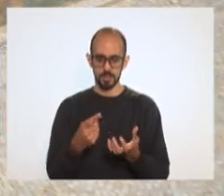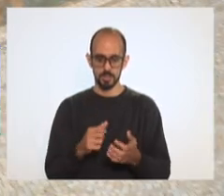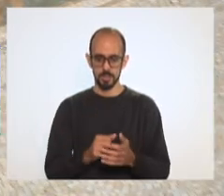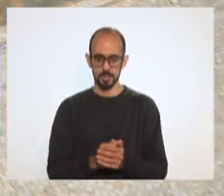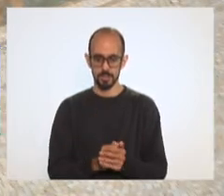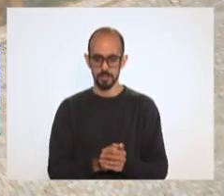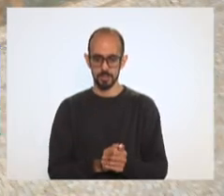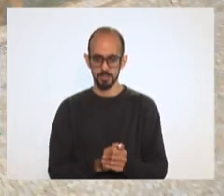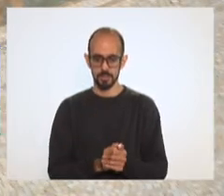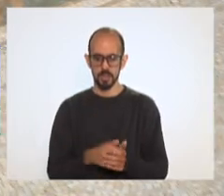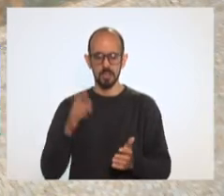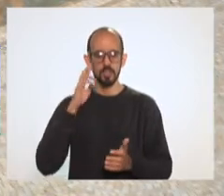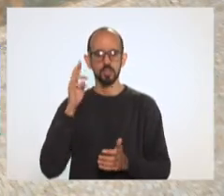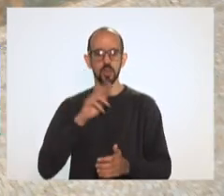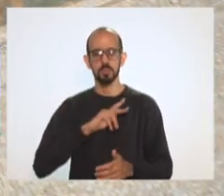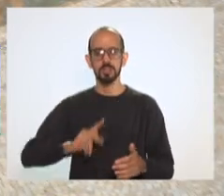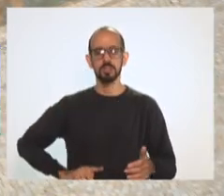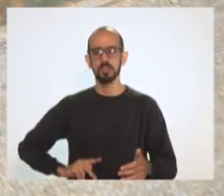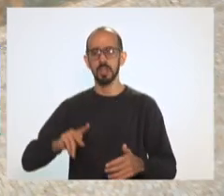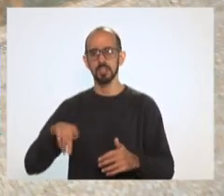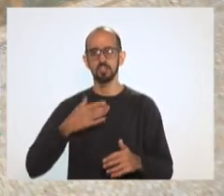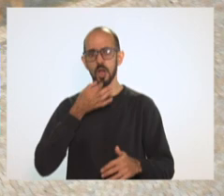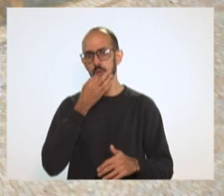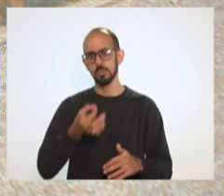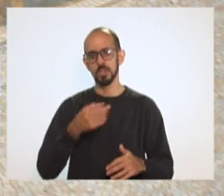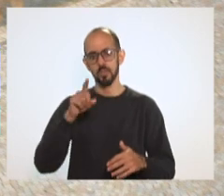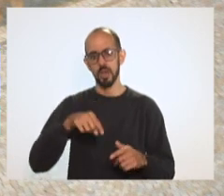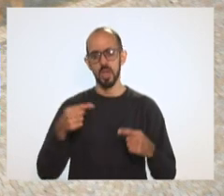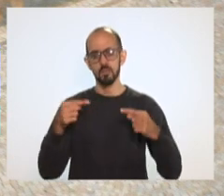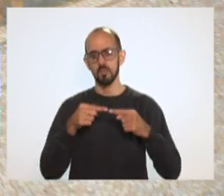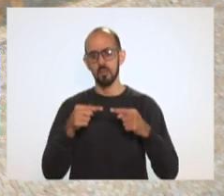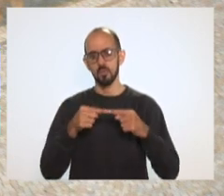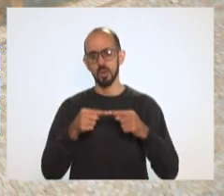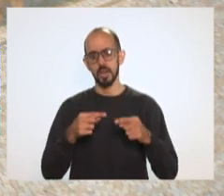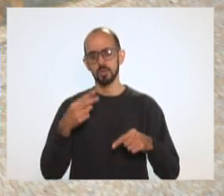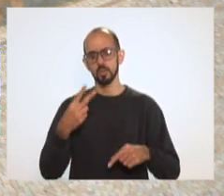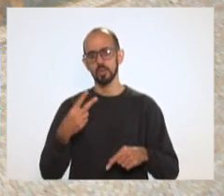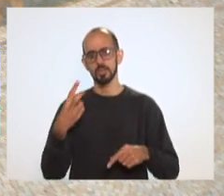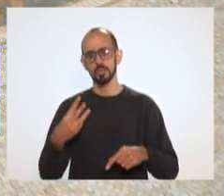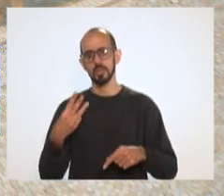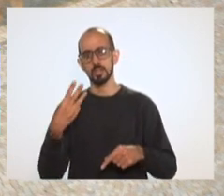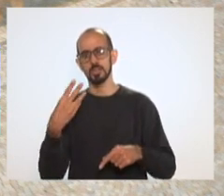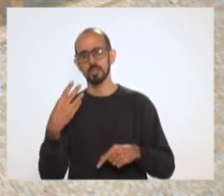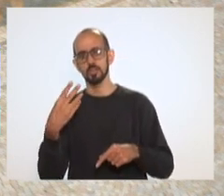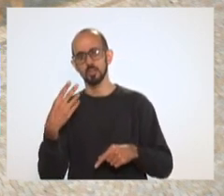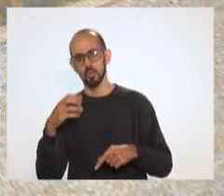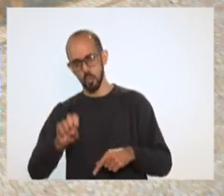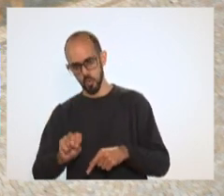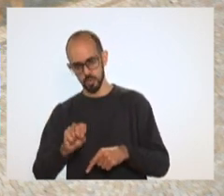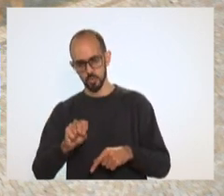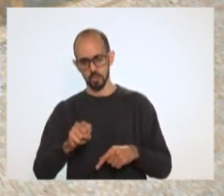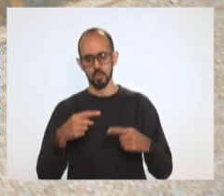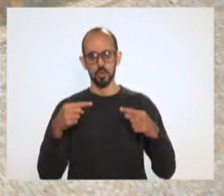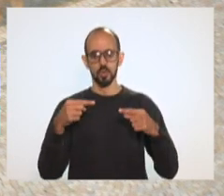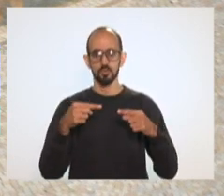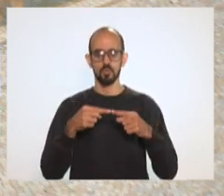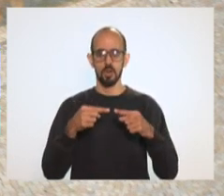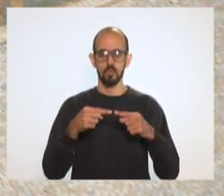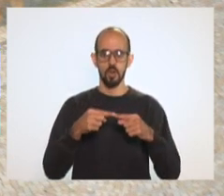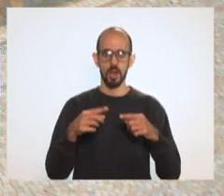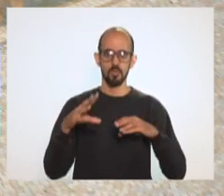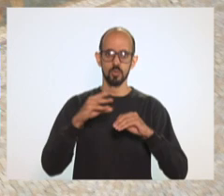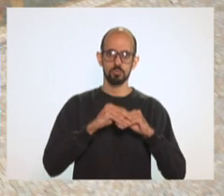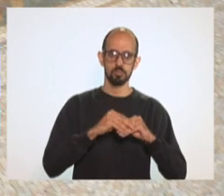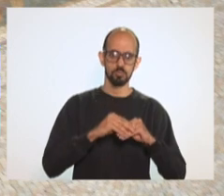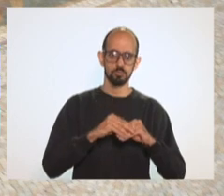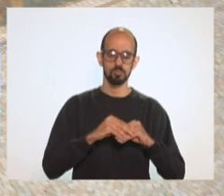liderança senhor presidente o parecer é favorável às emendas 2, 3 e 8 favorável com sub-emenda aglutinativa às